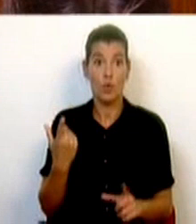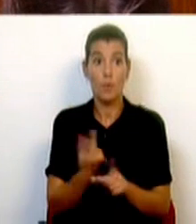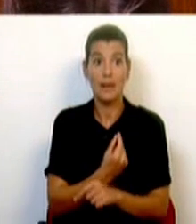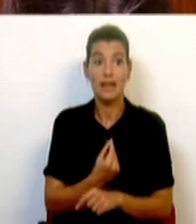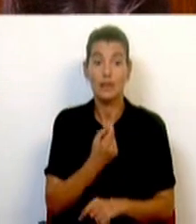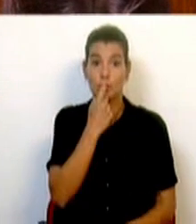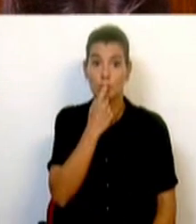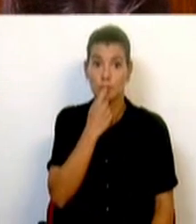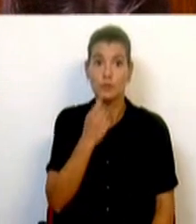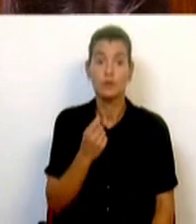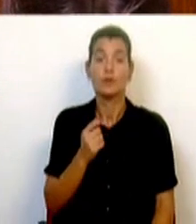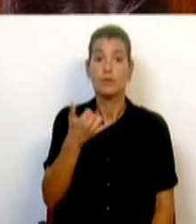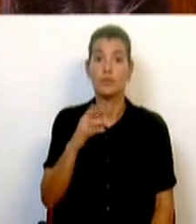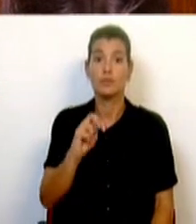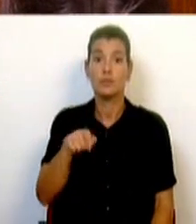juros era